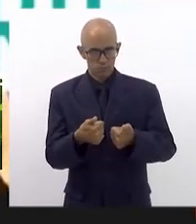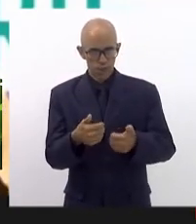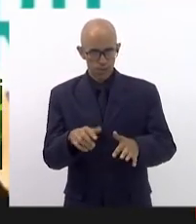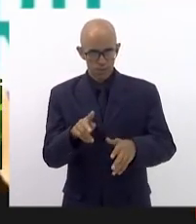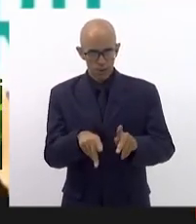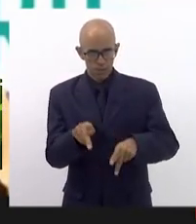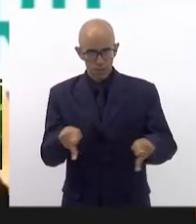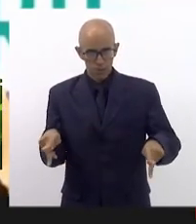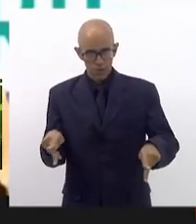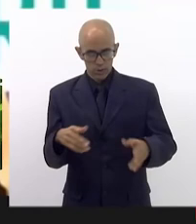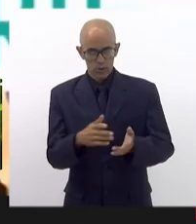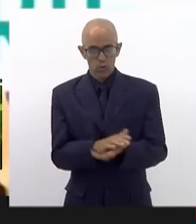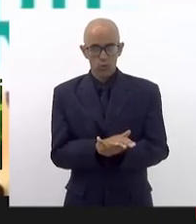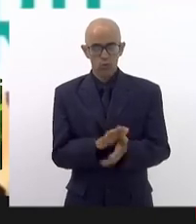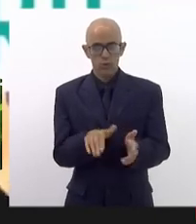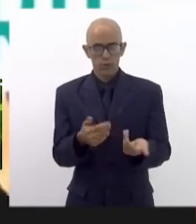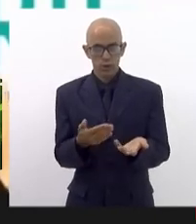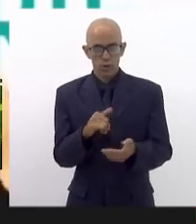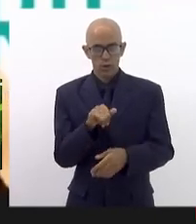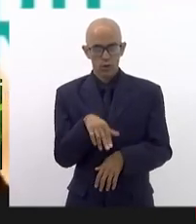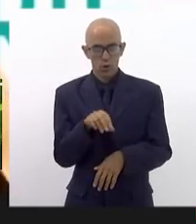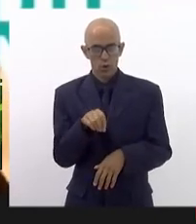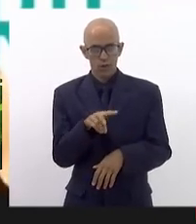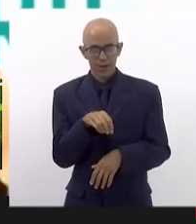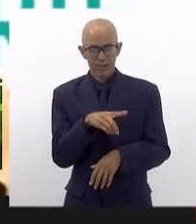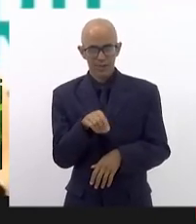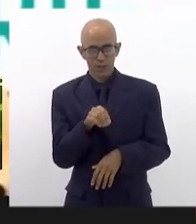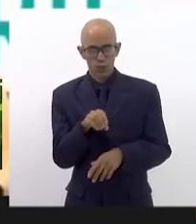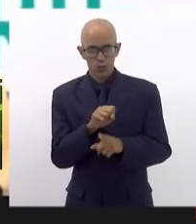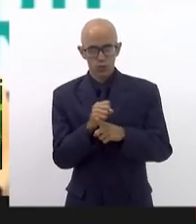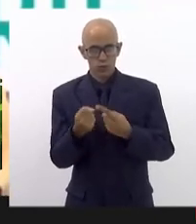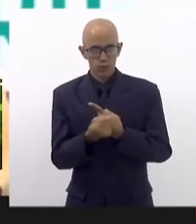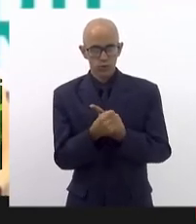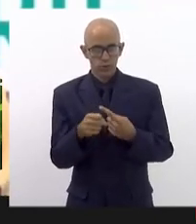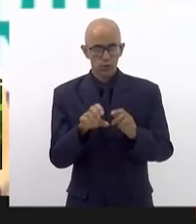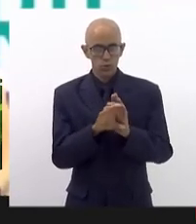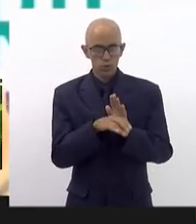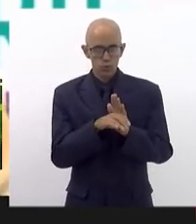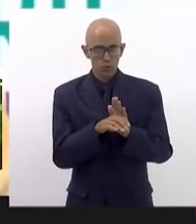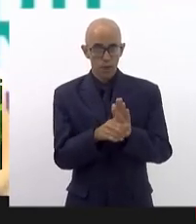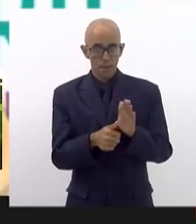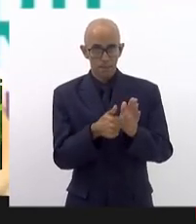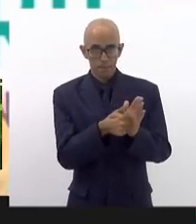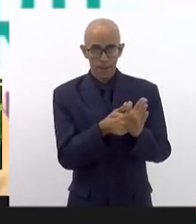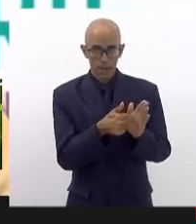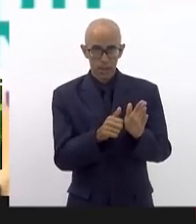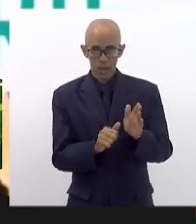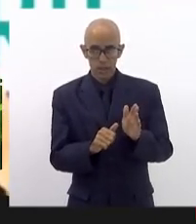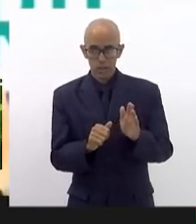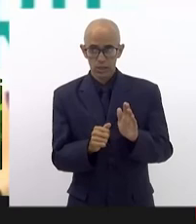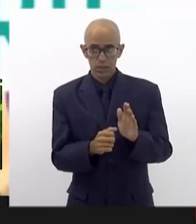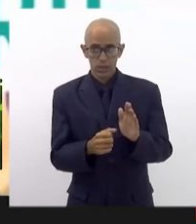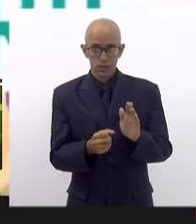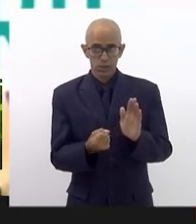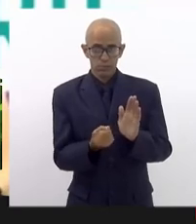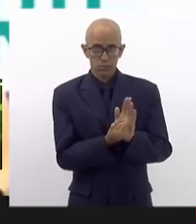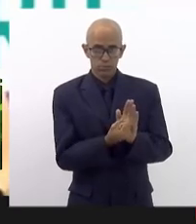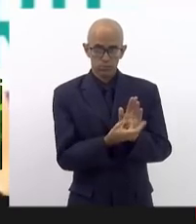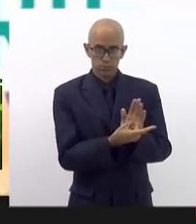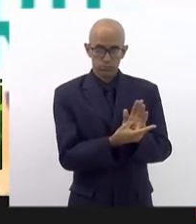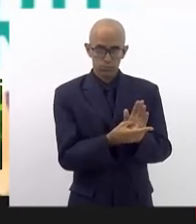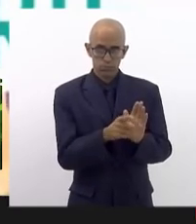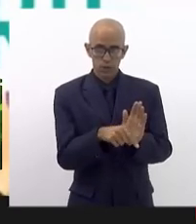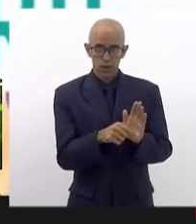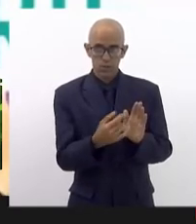assim, ter inovação social bem definida, nos vários termos definidos no marco como lá estão, além